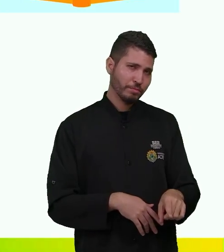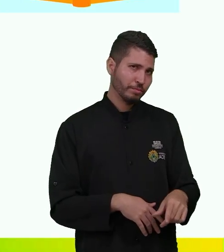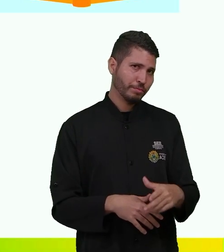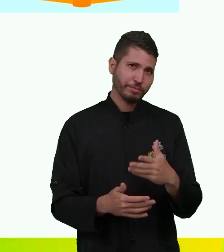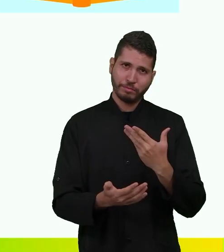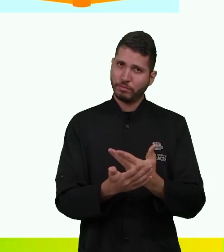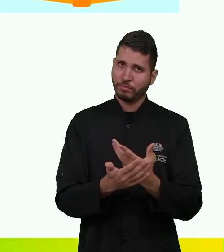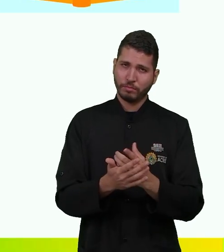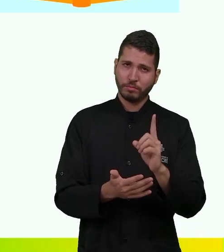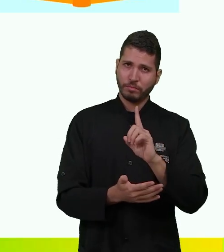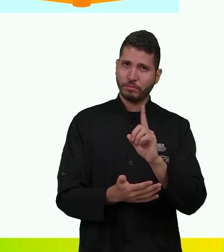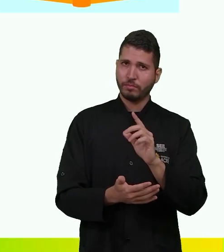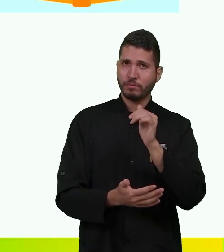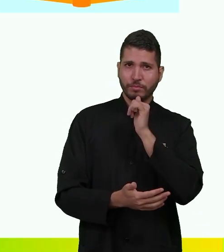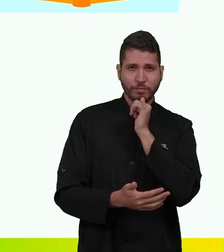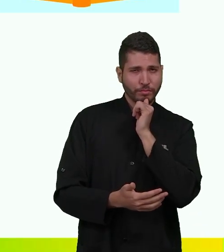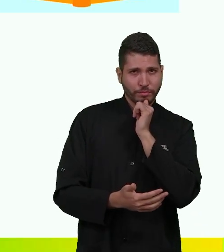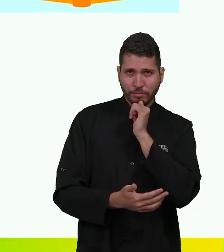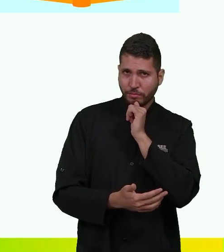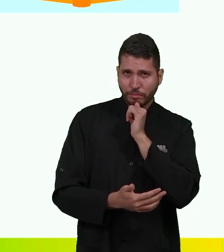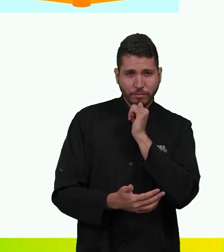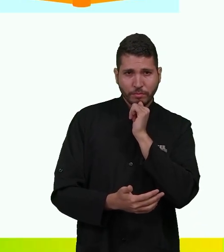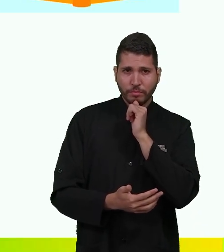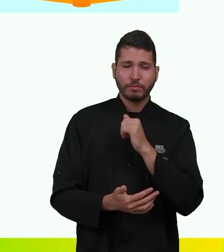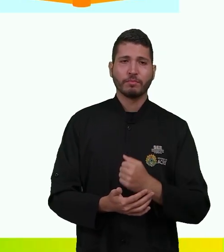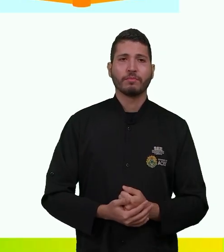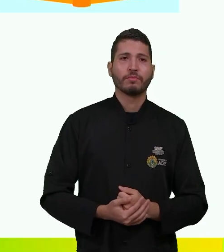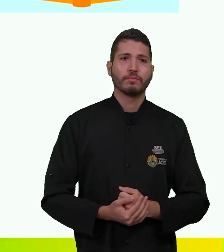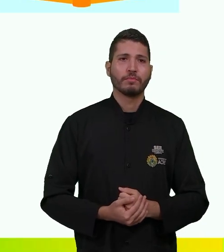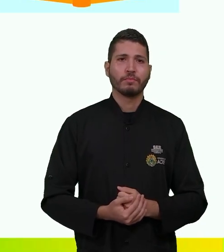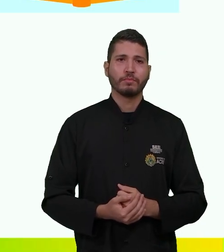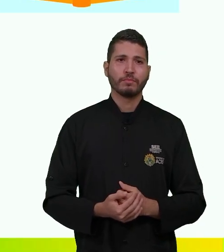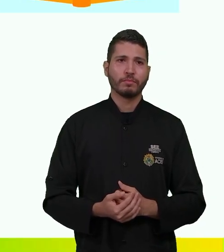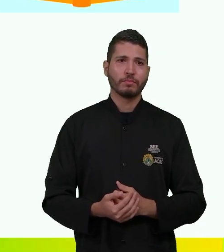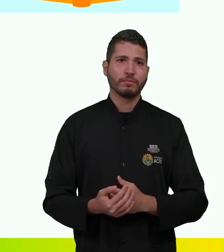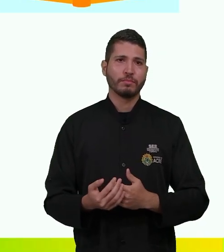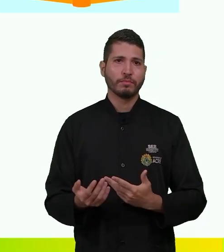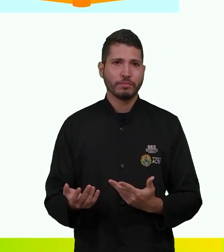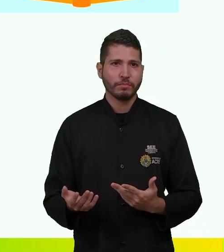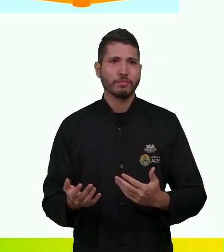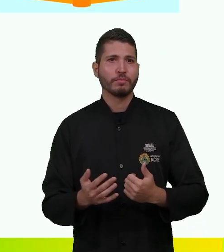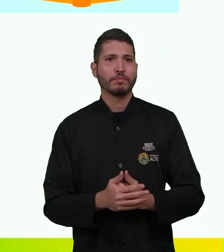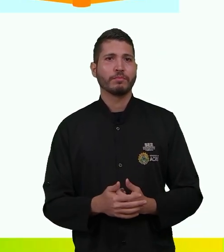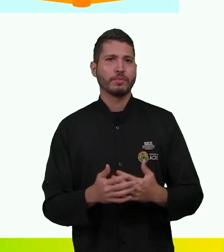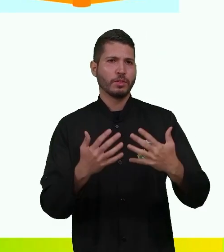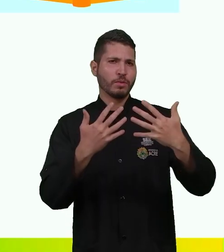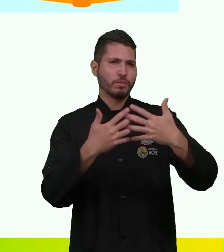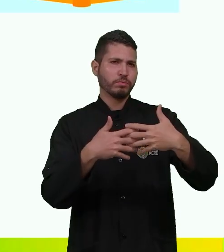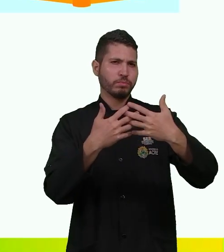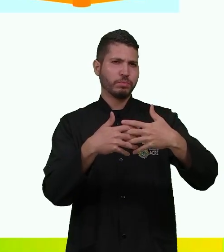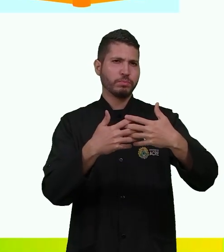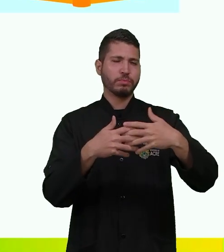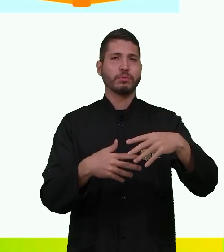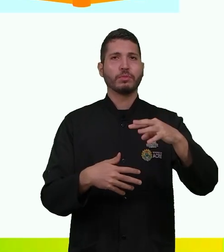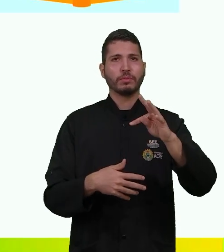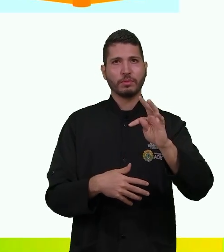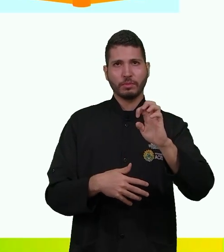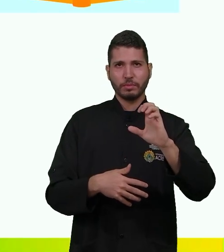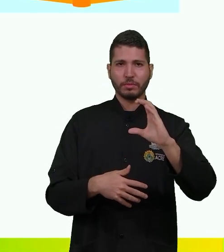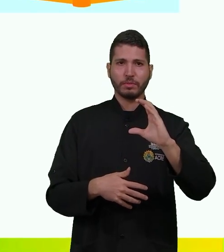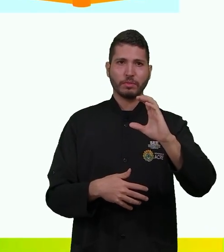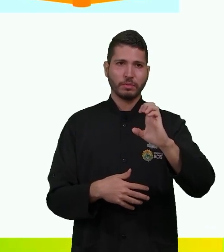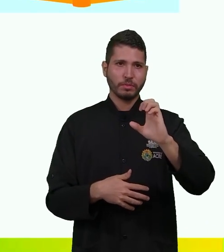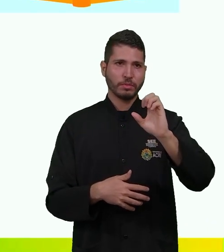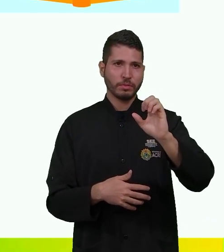na nossa aula. A máquina de tecer e a locomotiva a vapor foram as primeiras invenções, então é da primeira. A